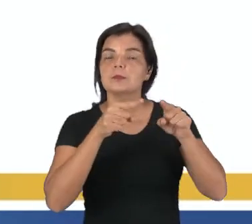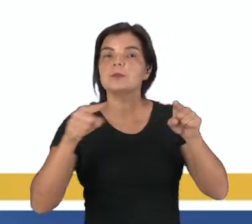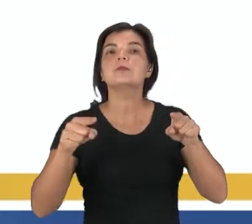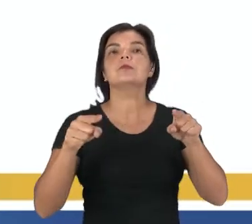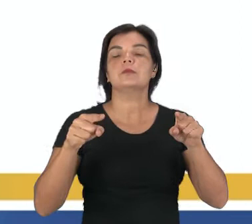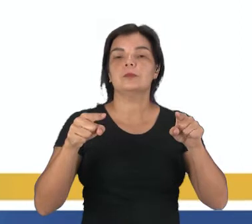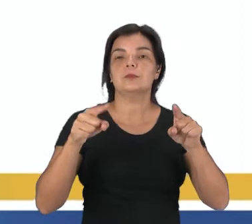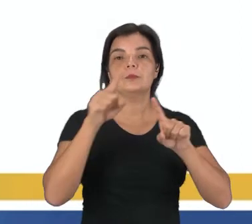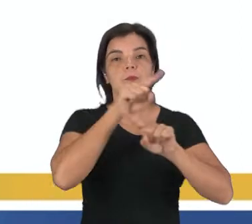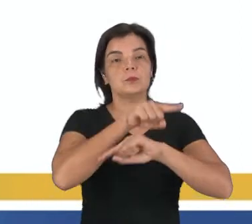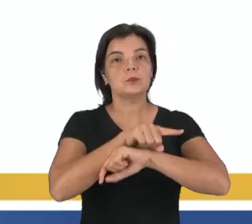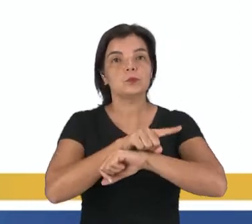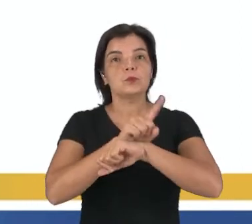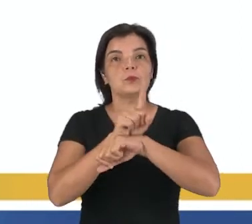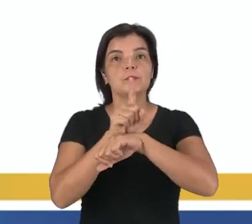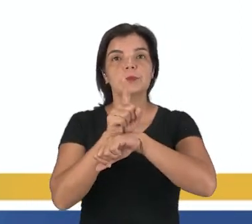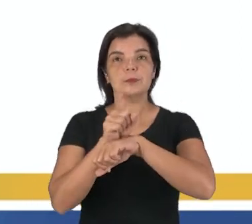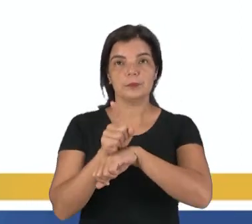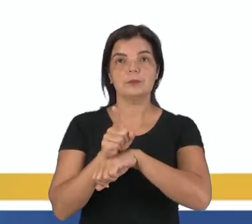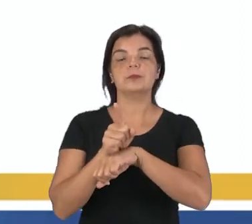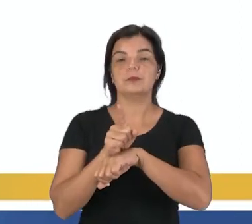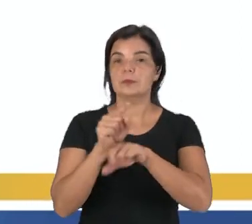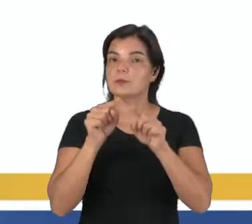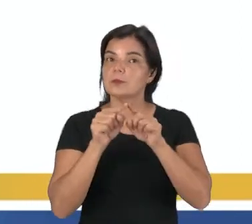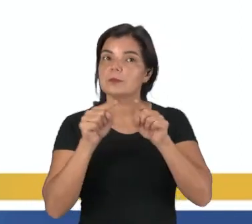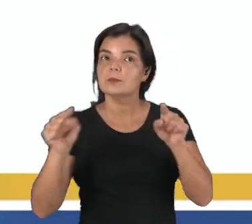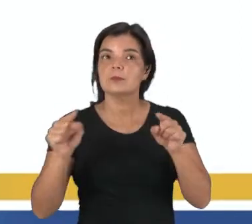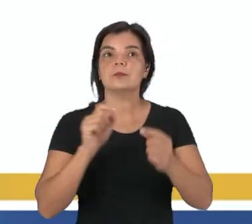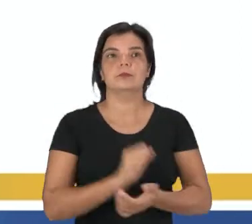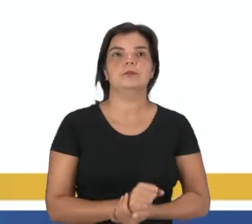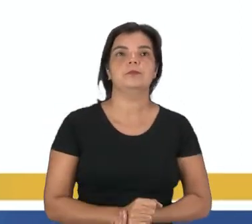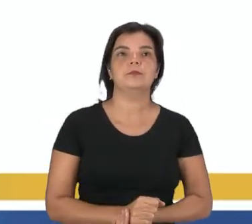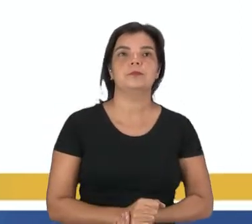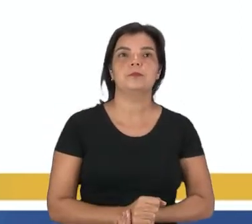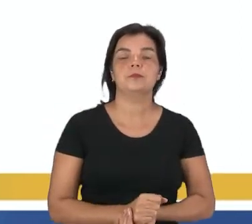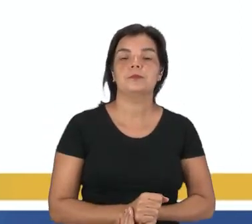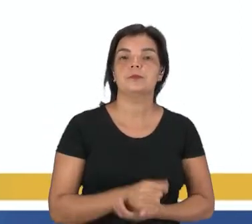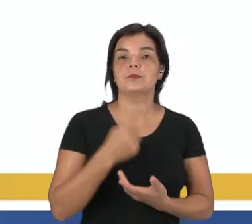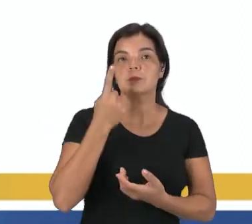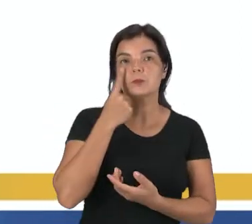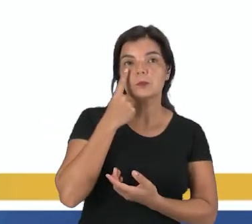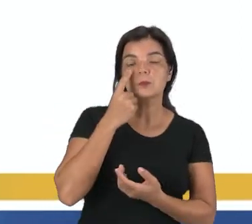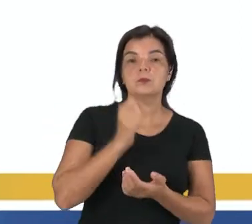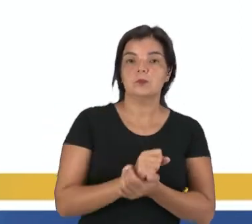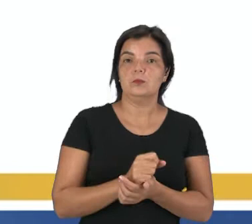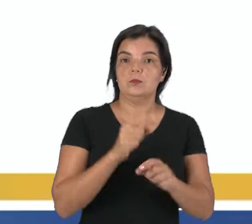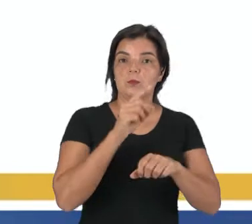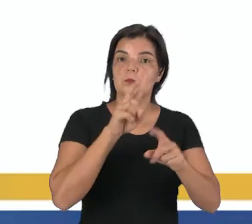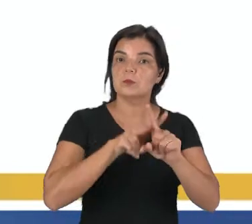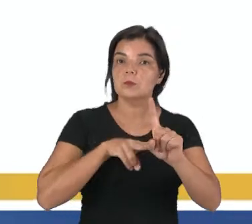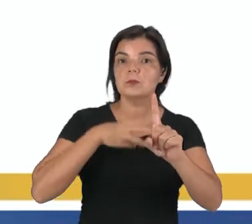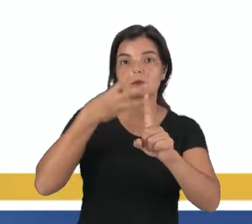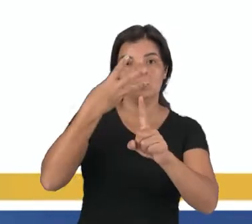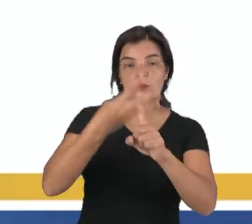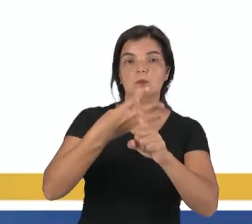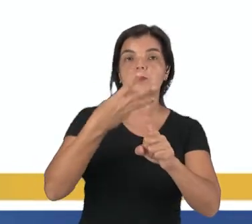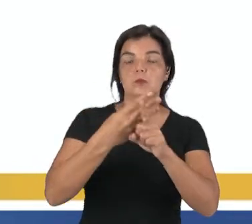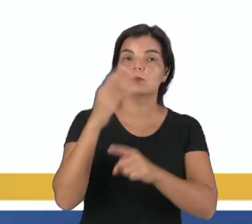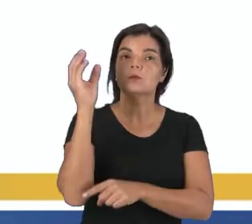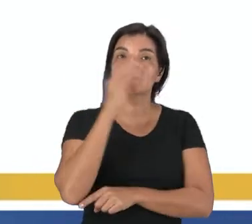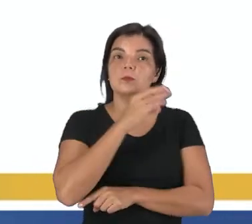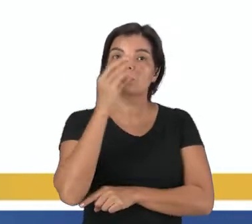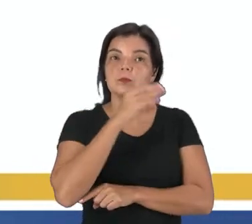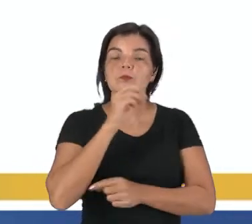para percorrer uma distância e a velocidade média com que ele percorre essa distância. Se ele triplicar a